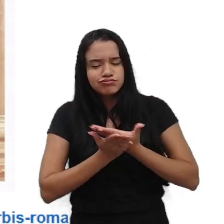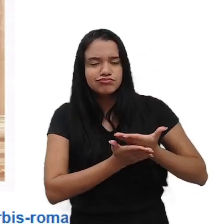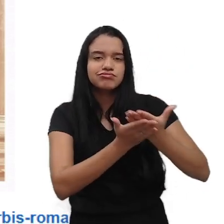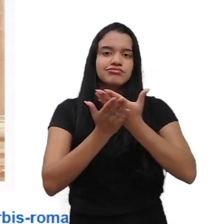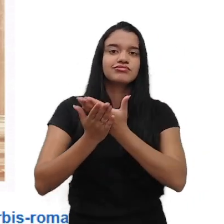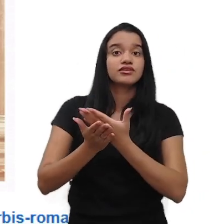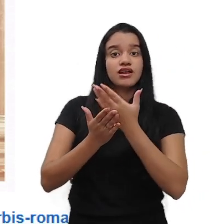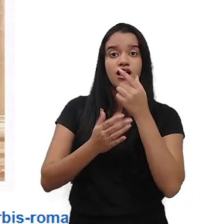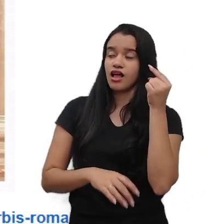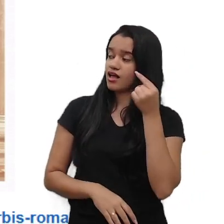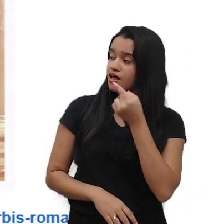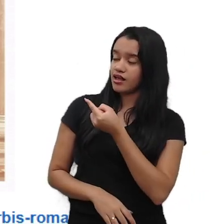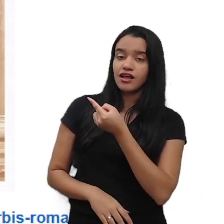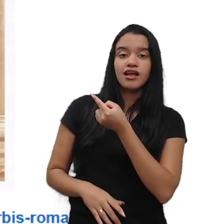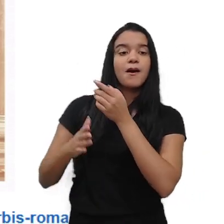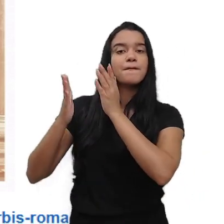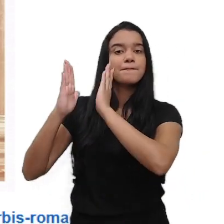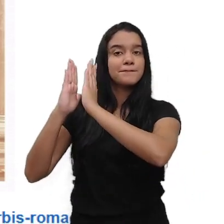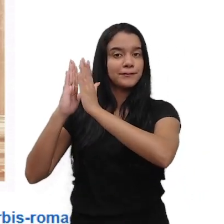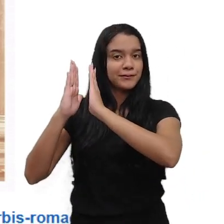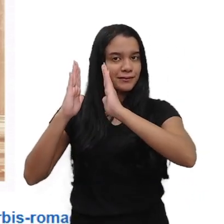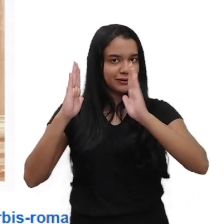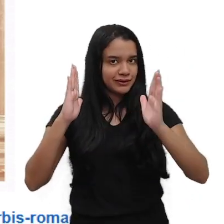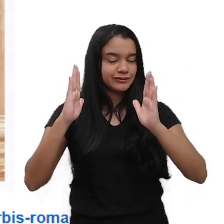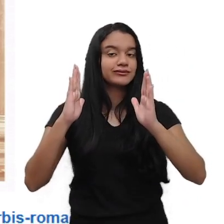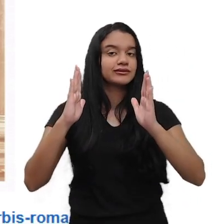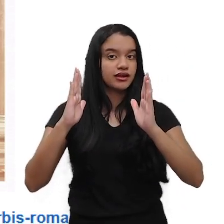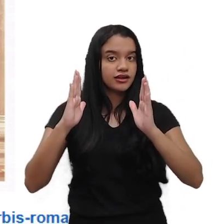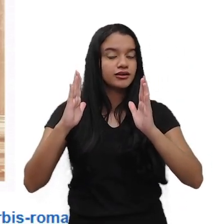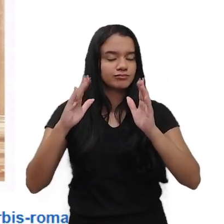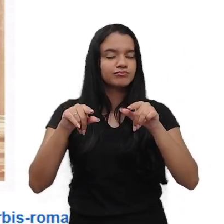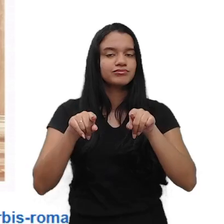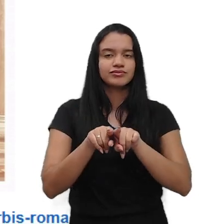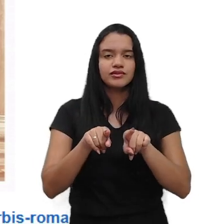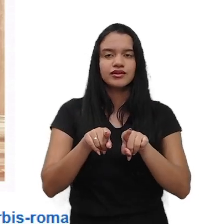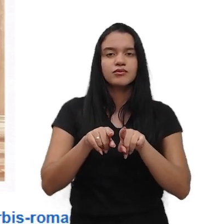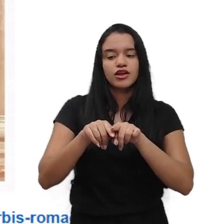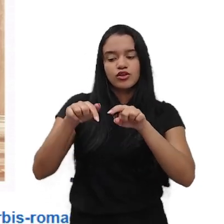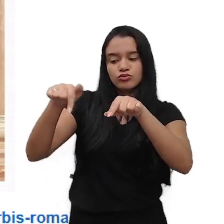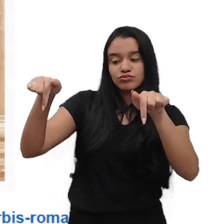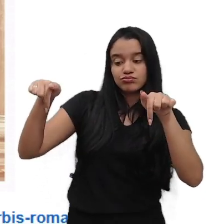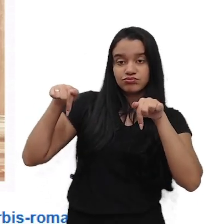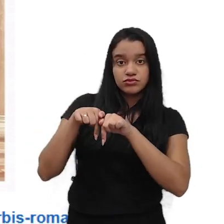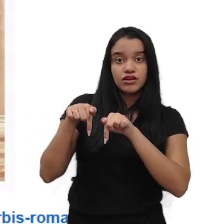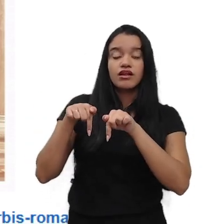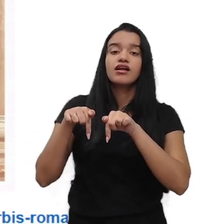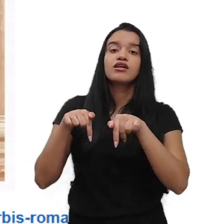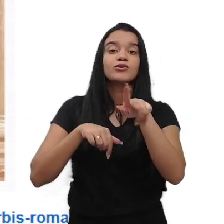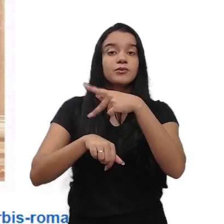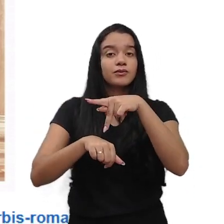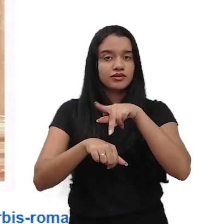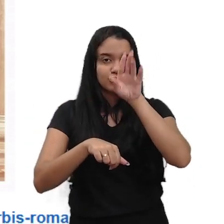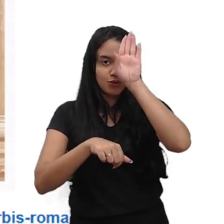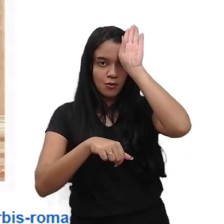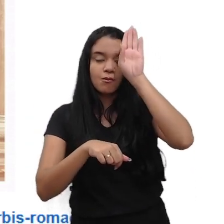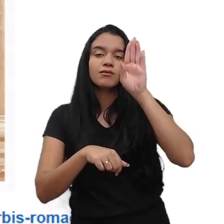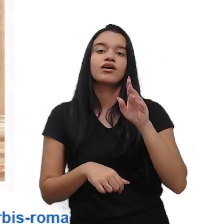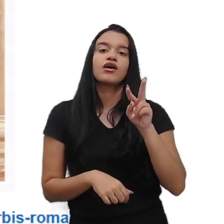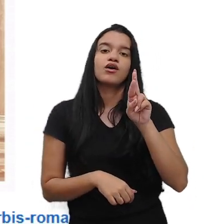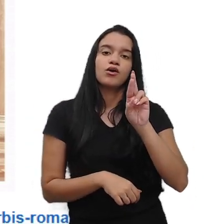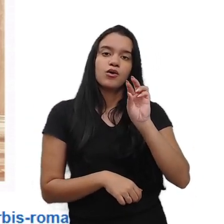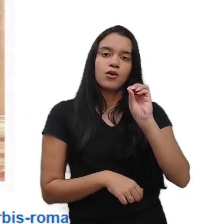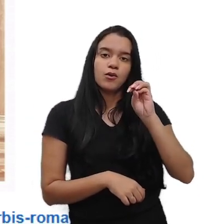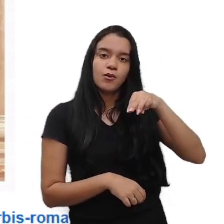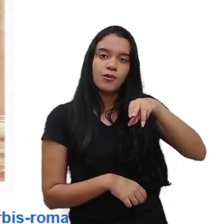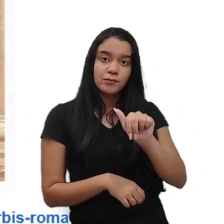das salas do Templo da Paz, né? O Templum Pax em Roma, né? E